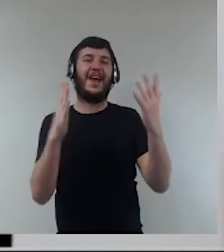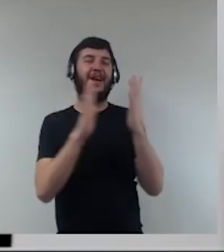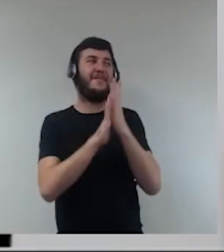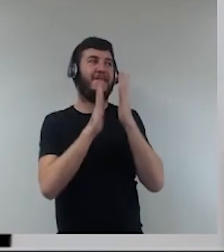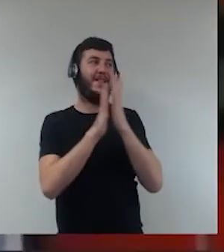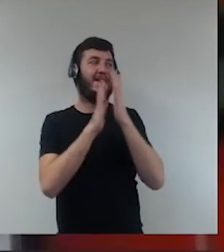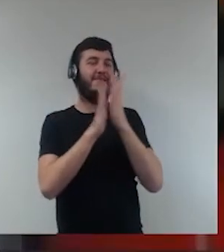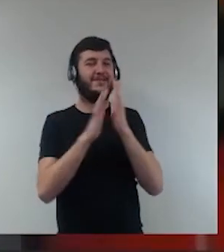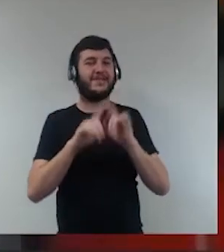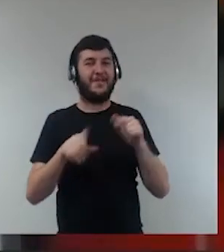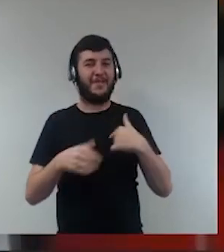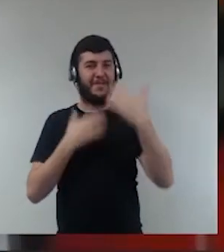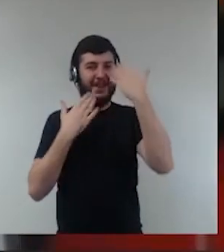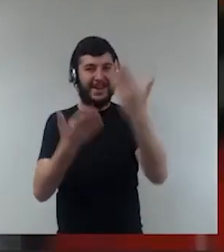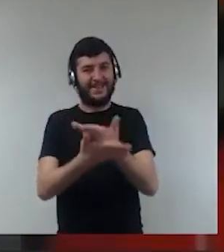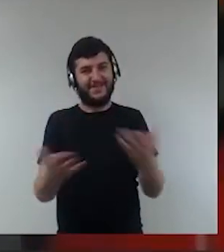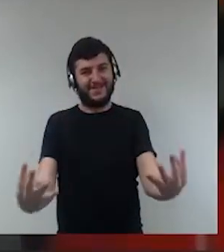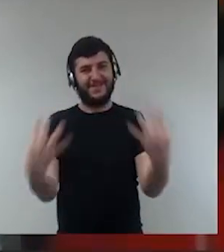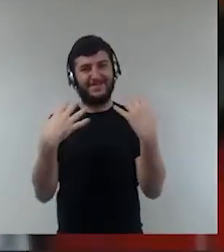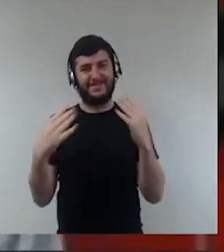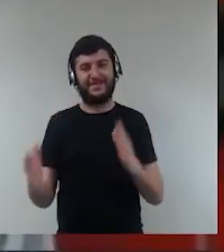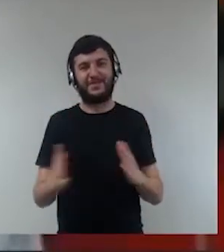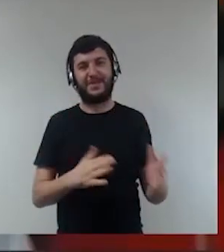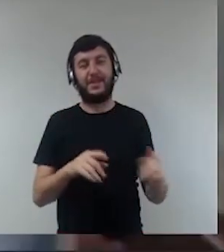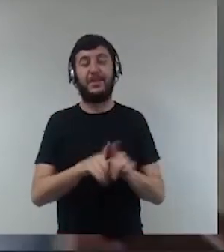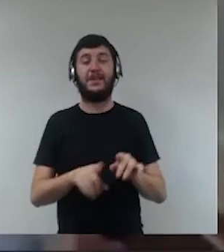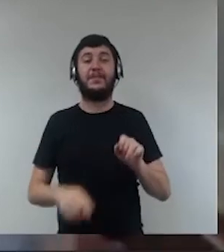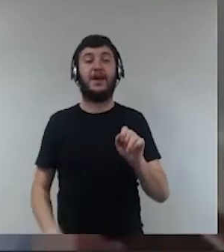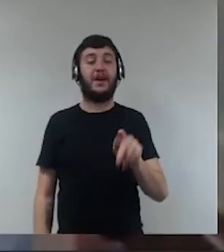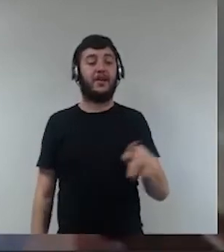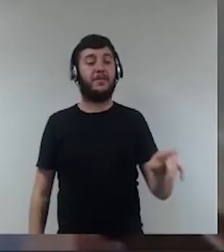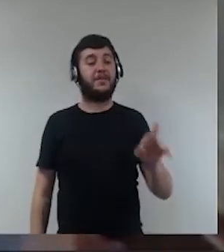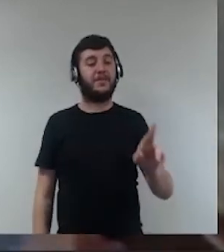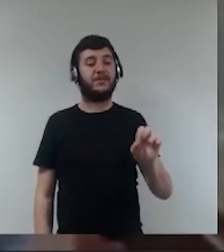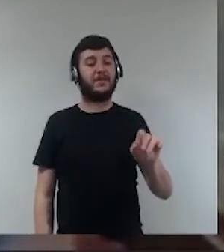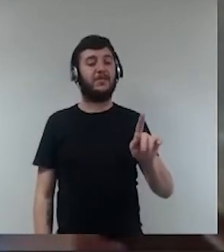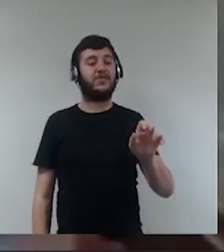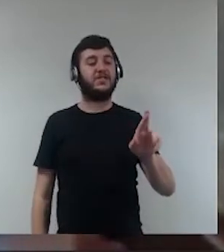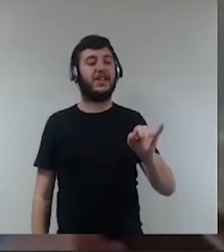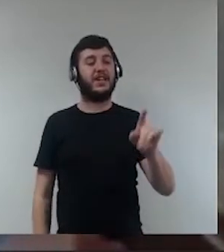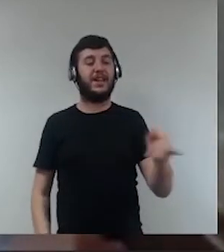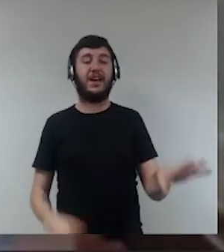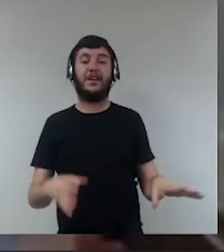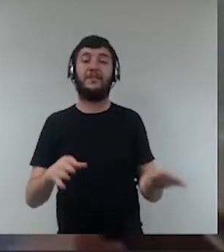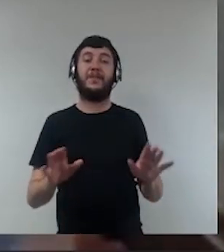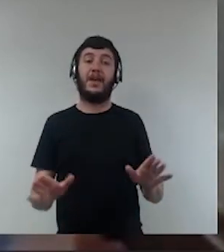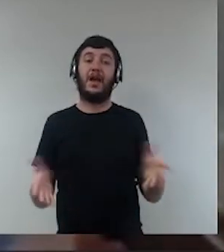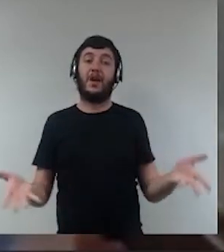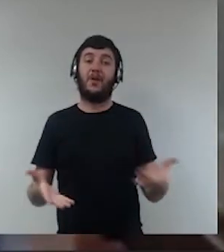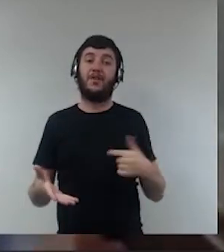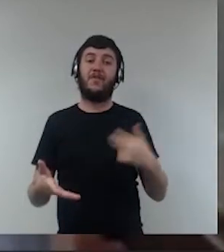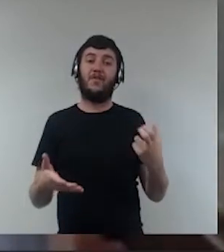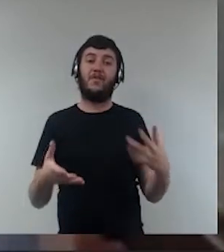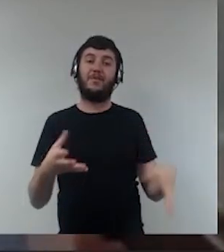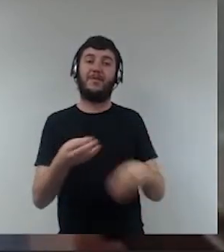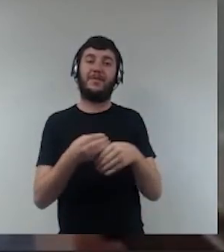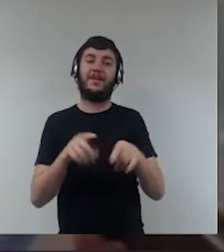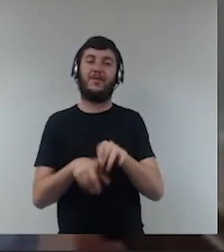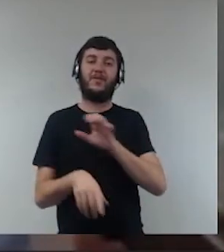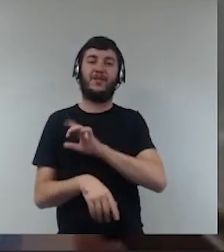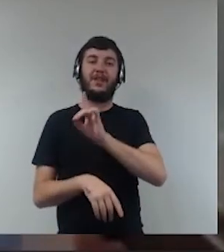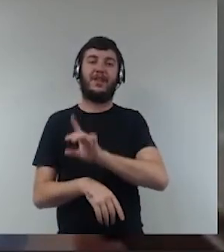Obrigado, doutor Misael. Doutora Rogéria? Eu também queria cumprimentar o coordenador da ESA Nacional, querido